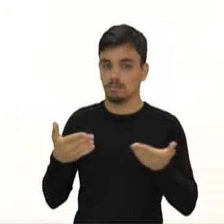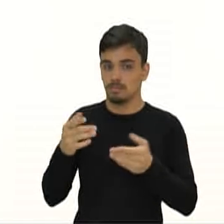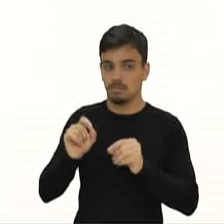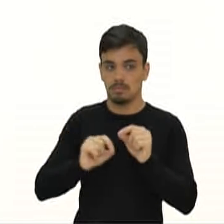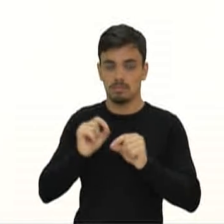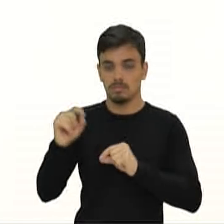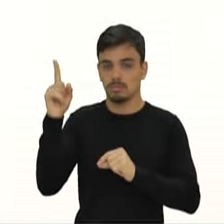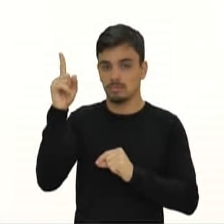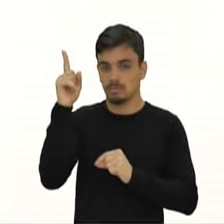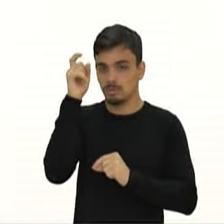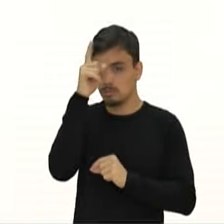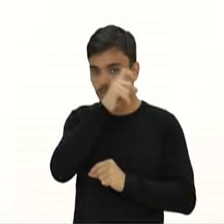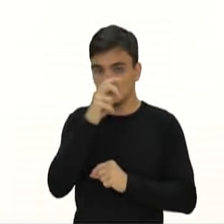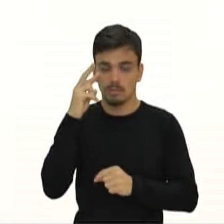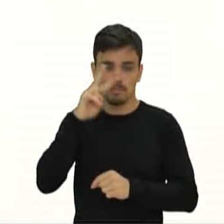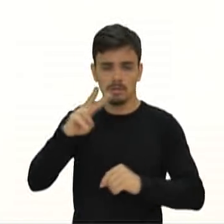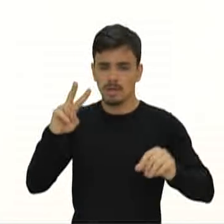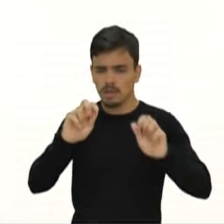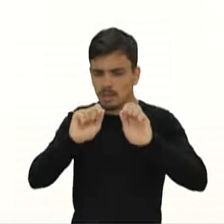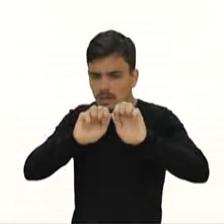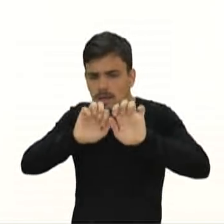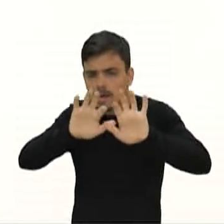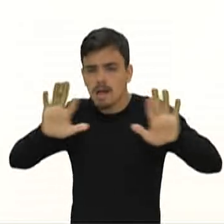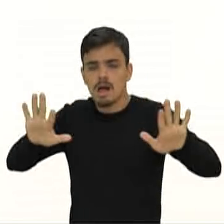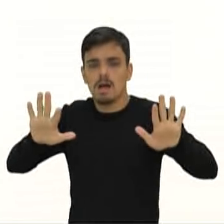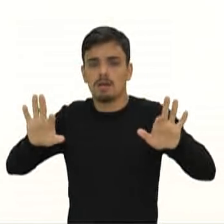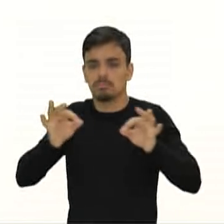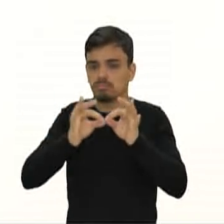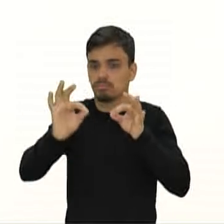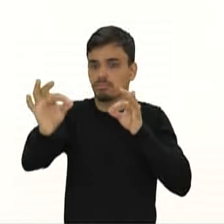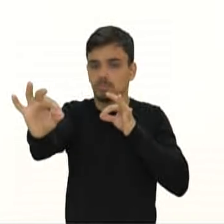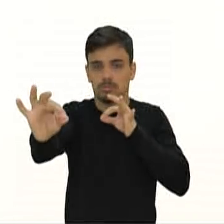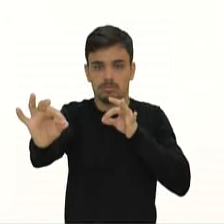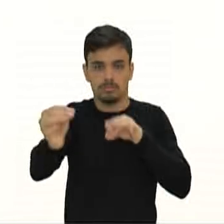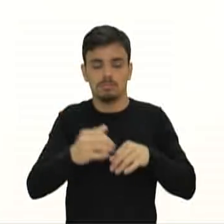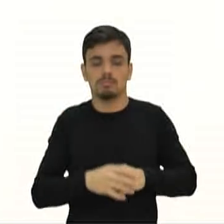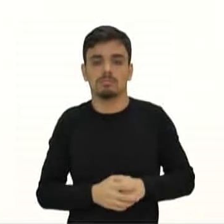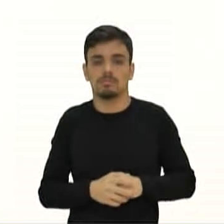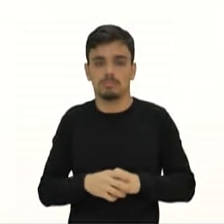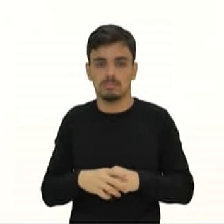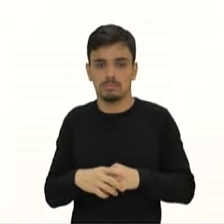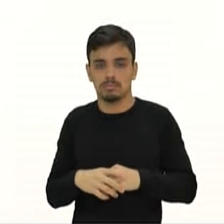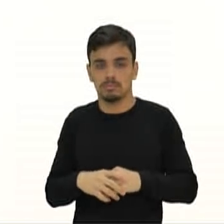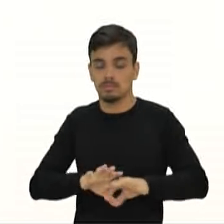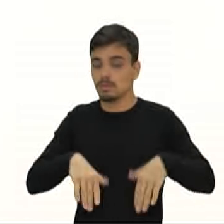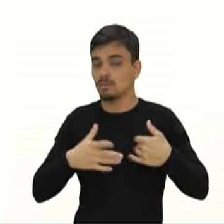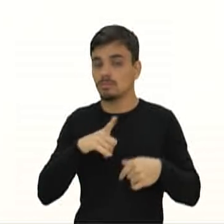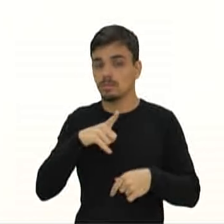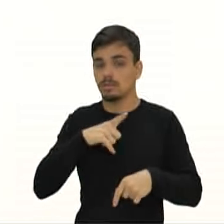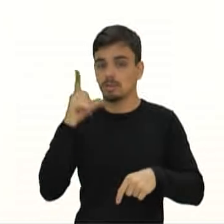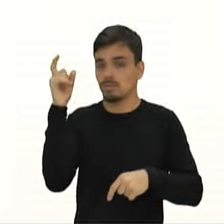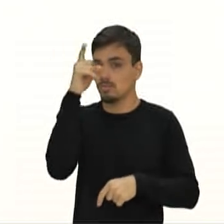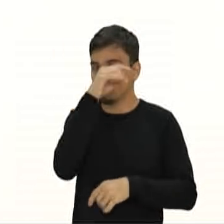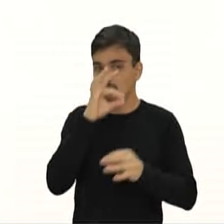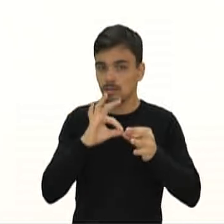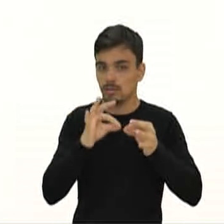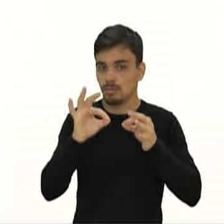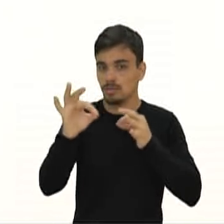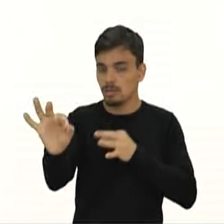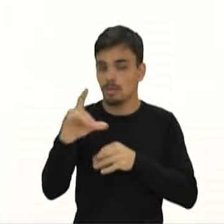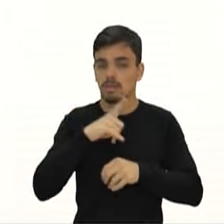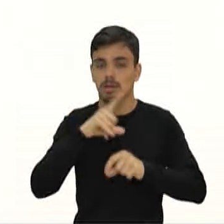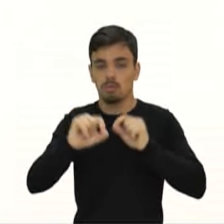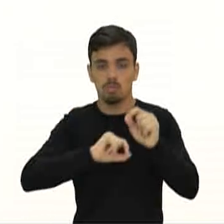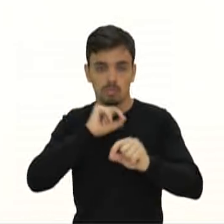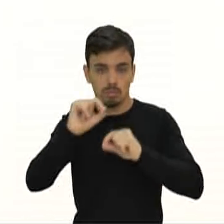ver nitidamente a longa distância. Opa, então quando você tem dificuldade de ver a longa distância, aí você vai ter